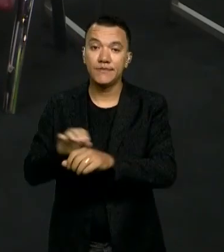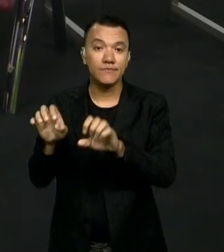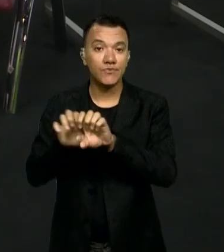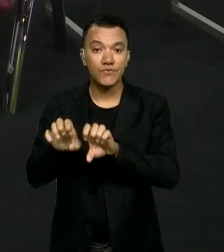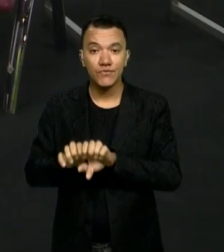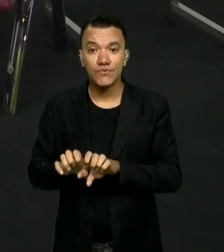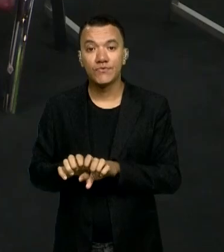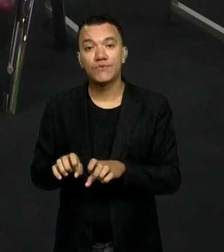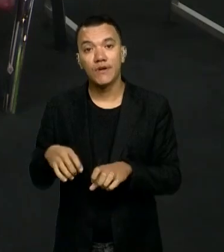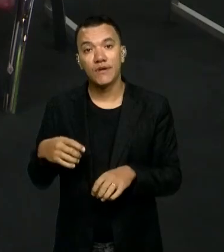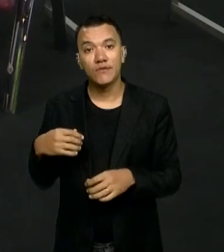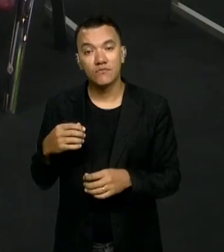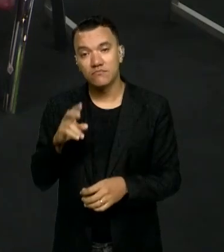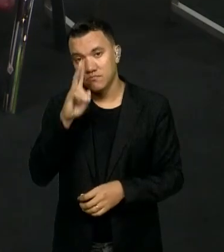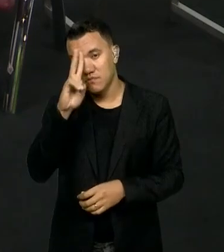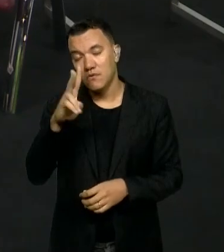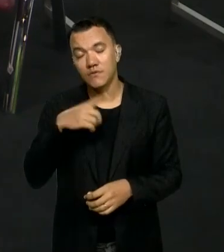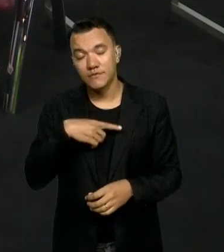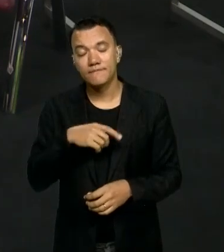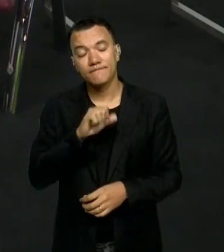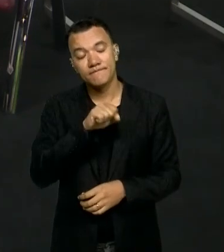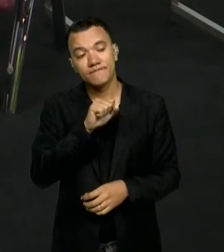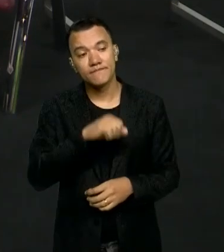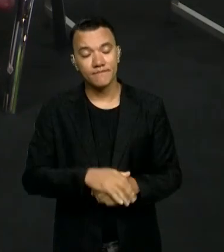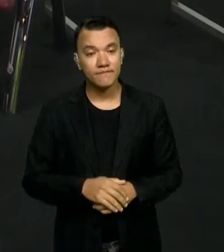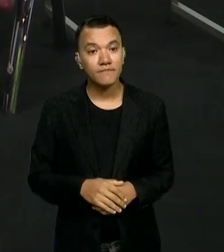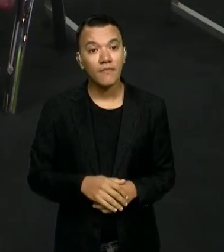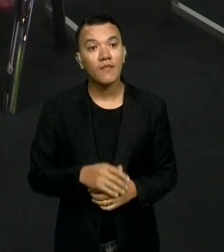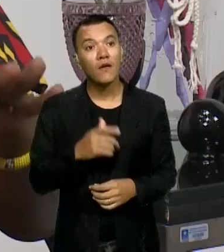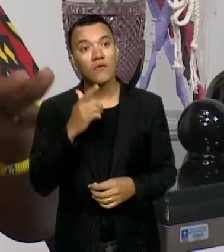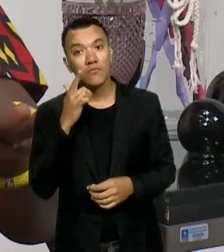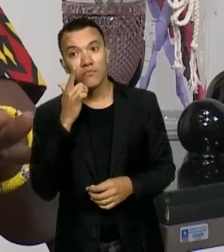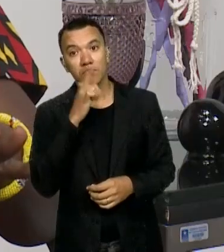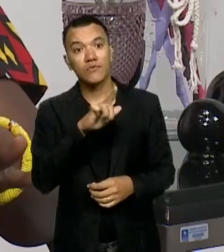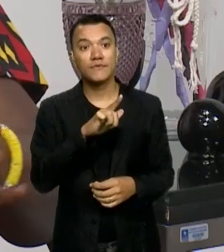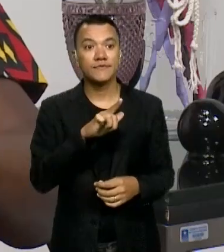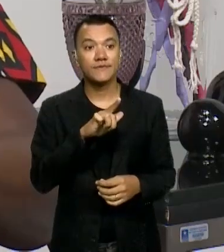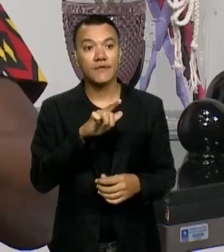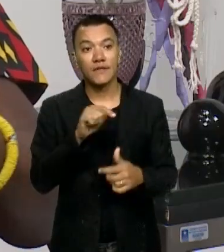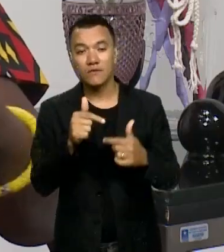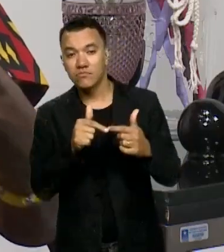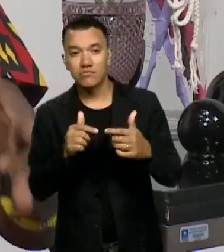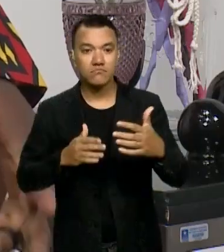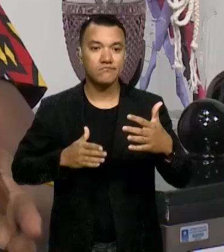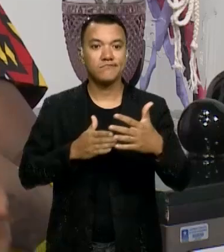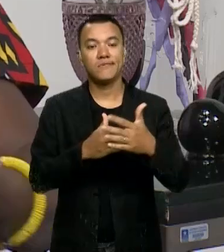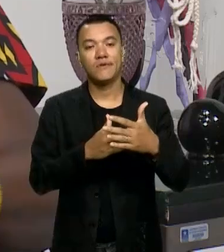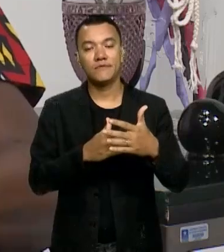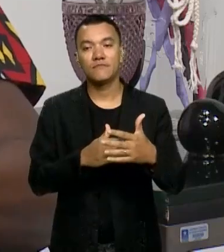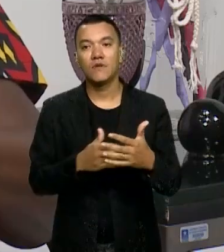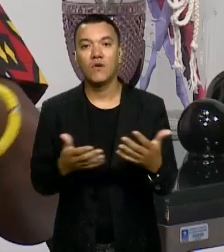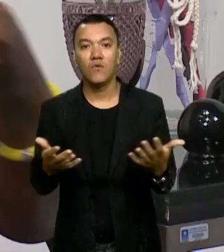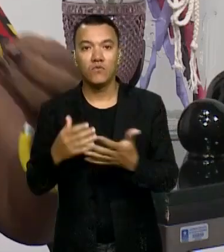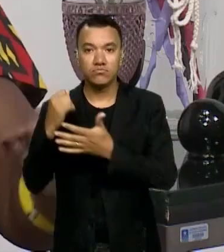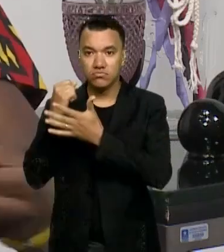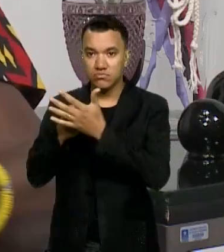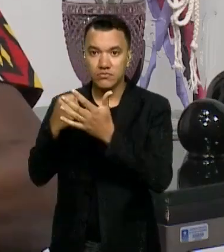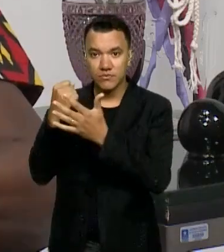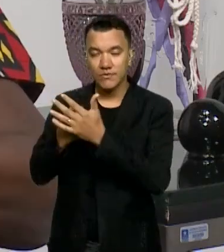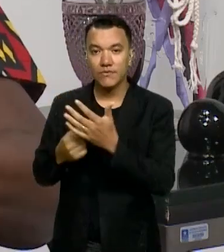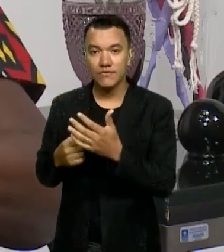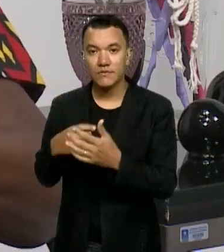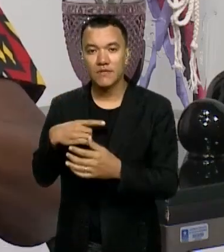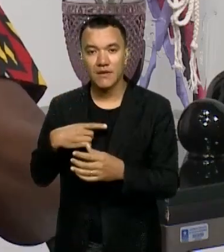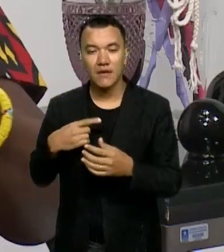muito forte. Então, a gente vem tendo alguma conquista, encontrando outras barreiras. Hoje se lutou tanto para ter as políticas